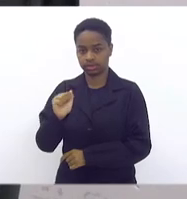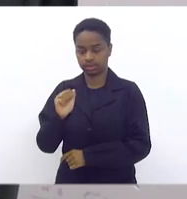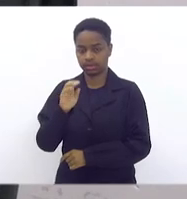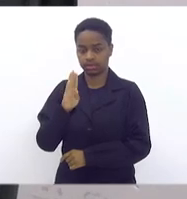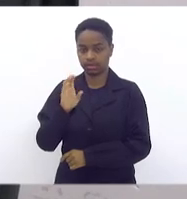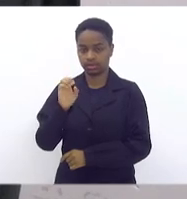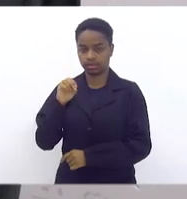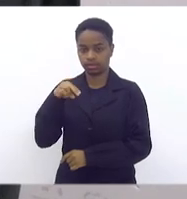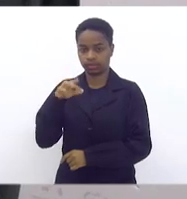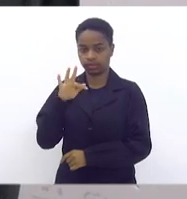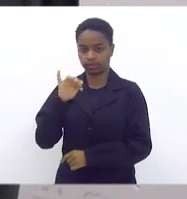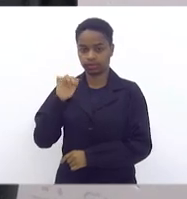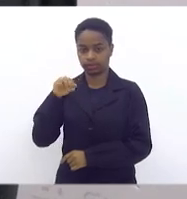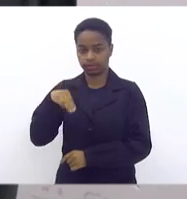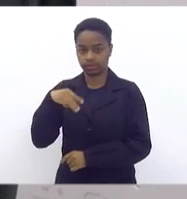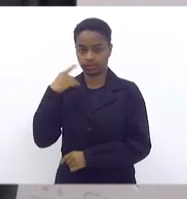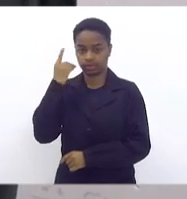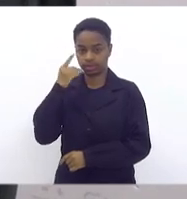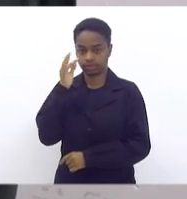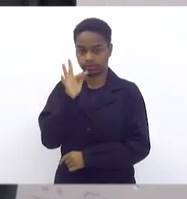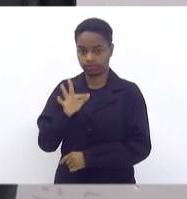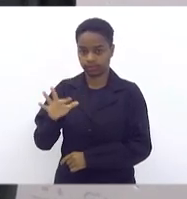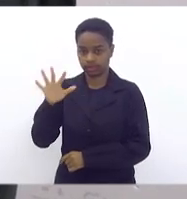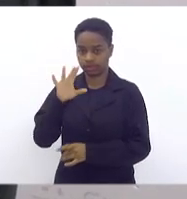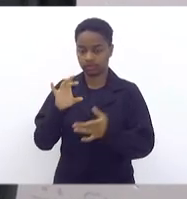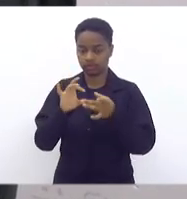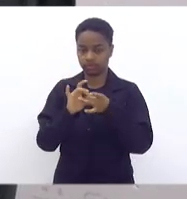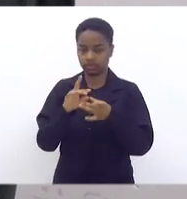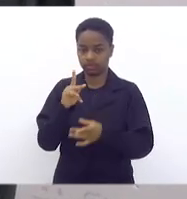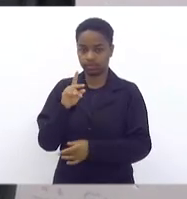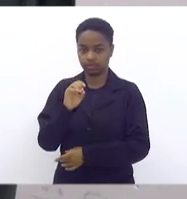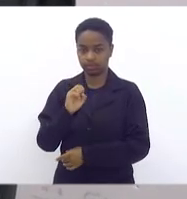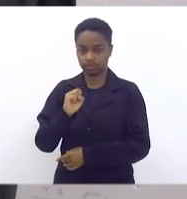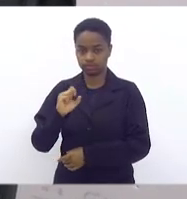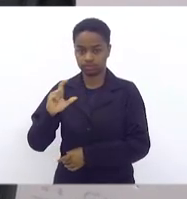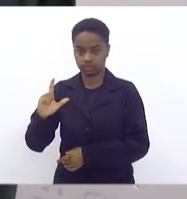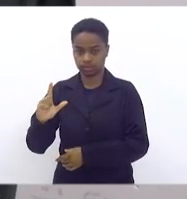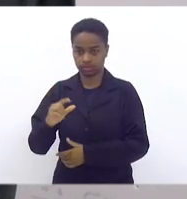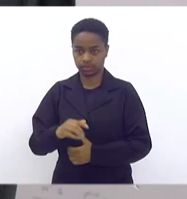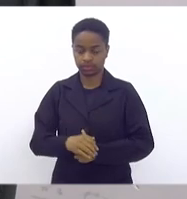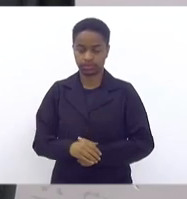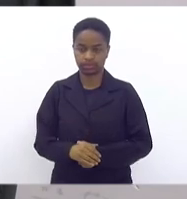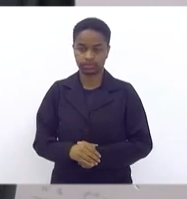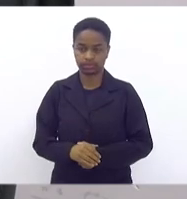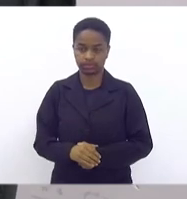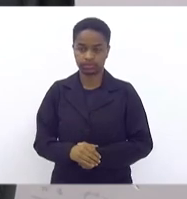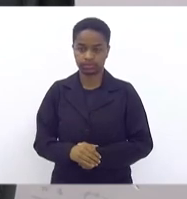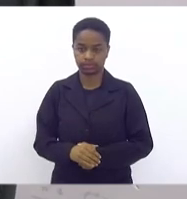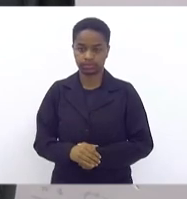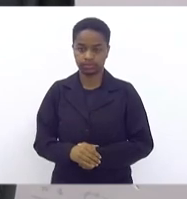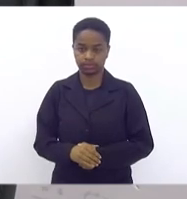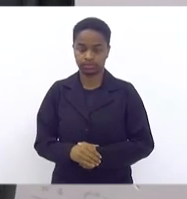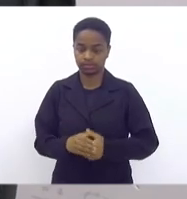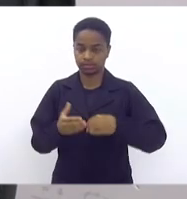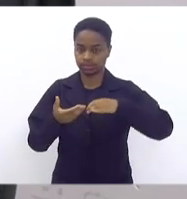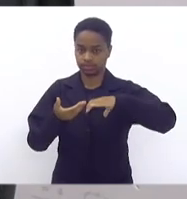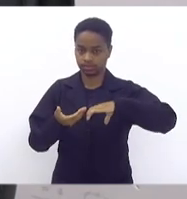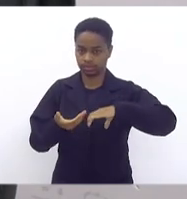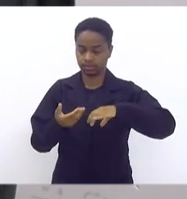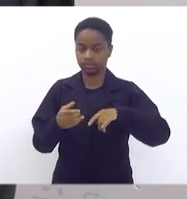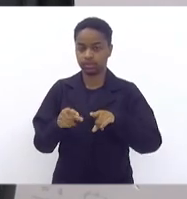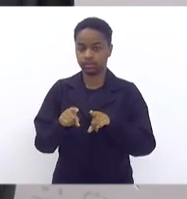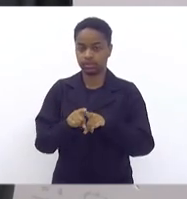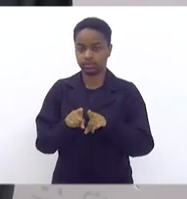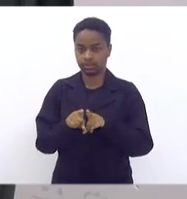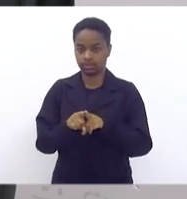deputada Federal pelo nosso partido pessol eh no Congresso Nacional e que